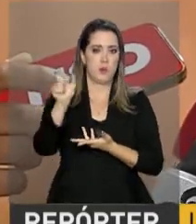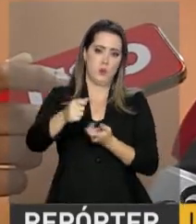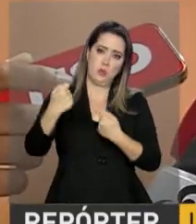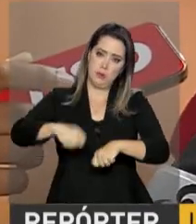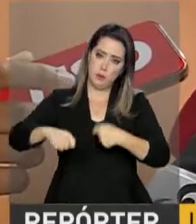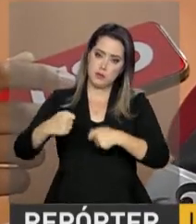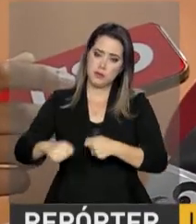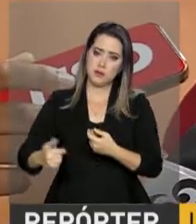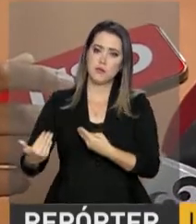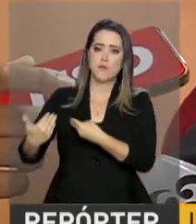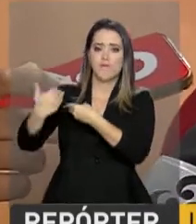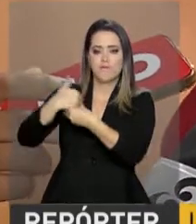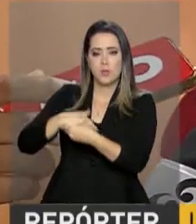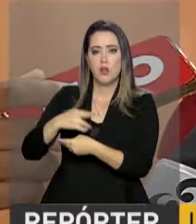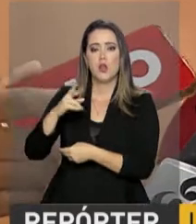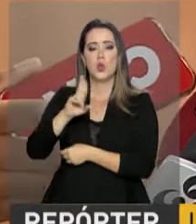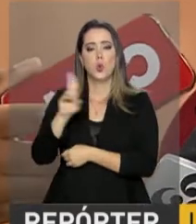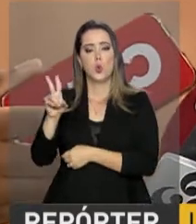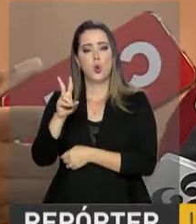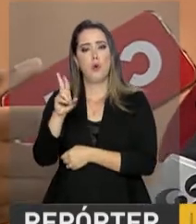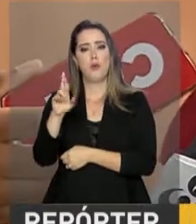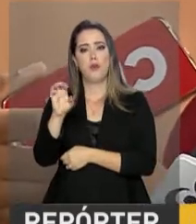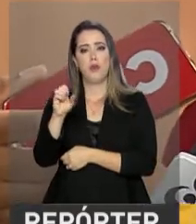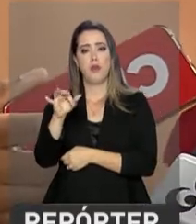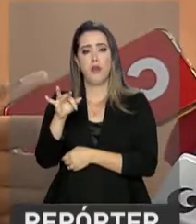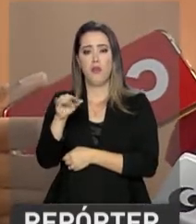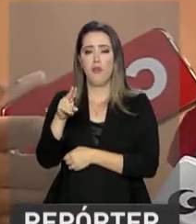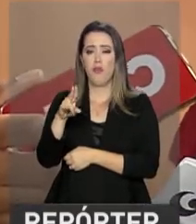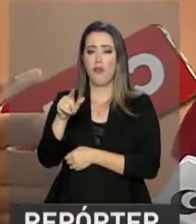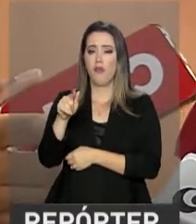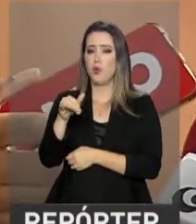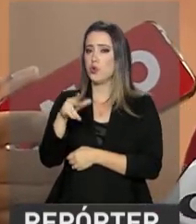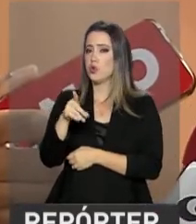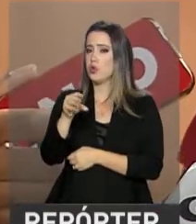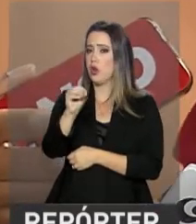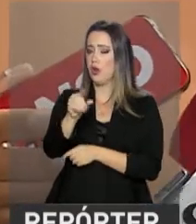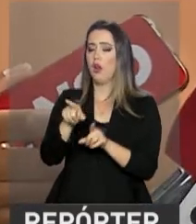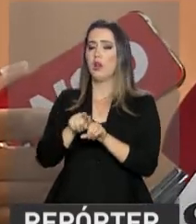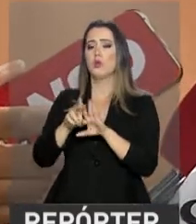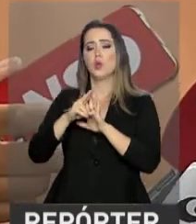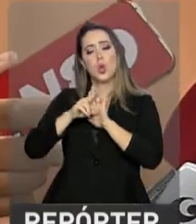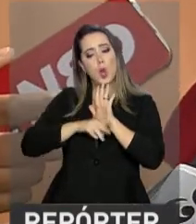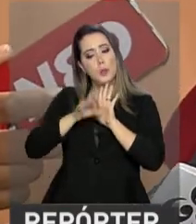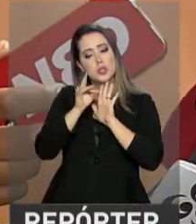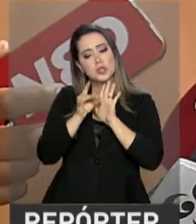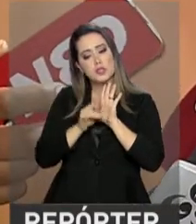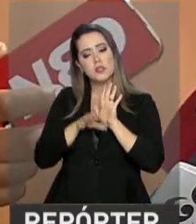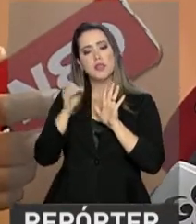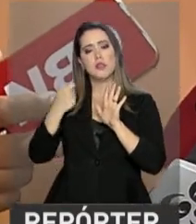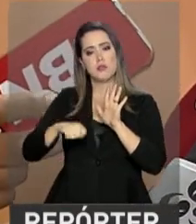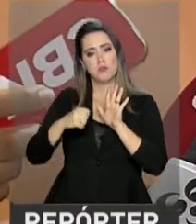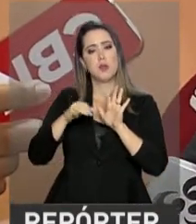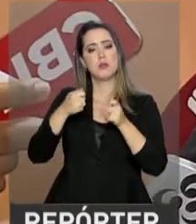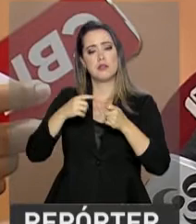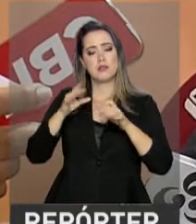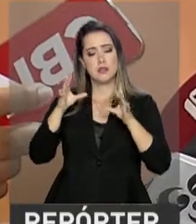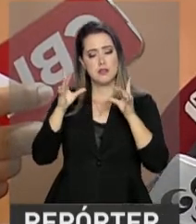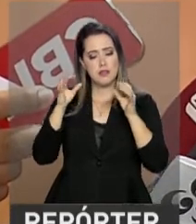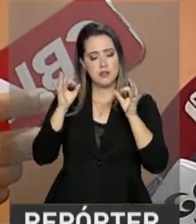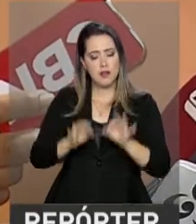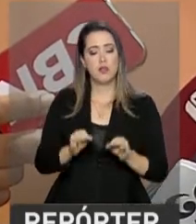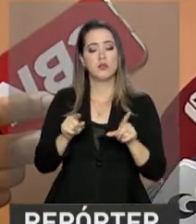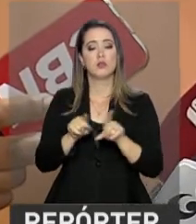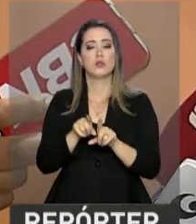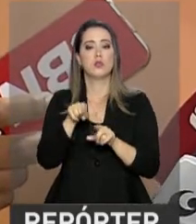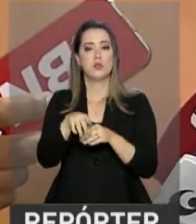imigração, tem editado normas a respeito dessa regulamentação e tem reconhecido já essa política migratória